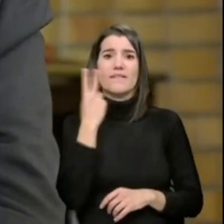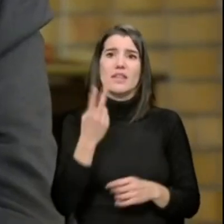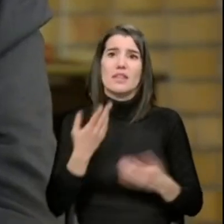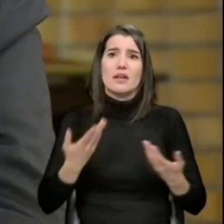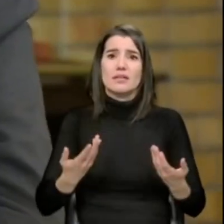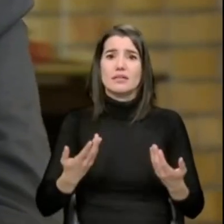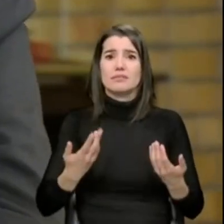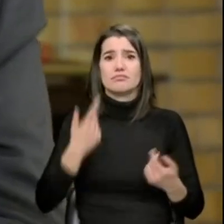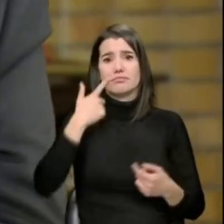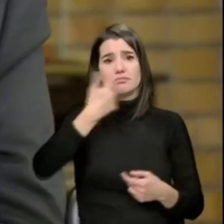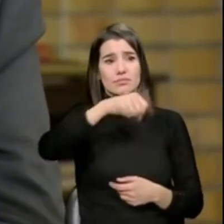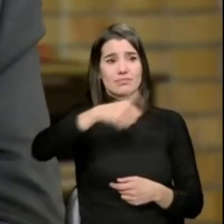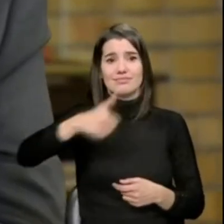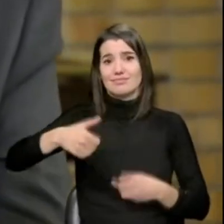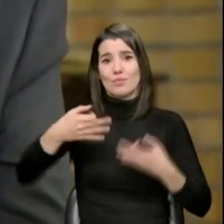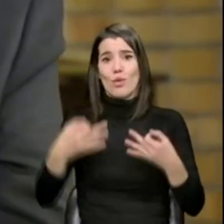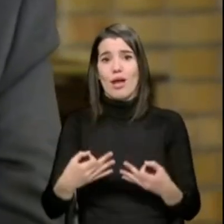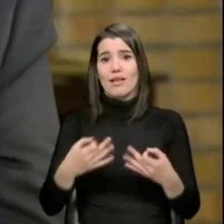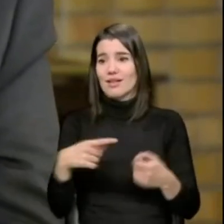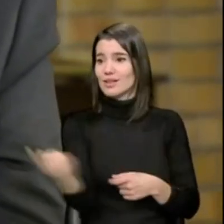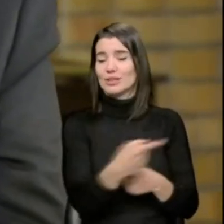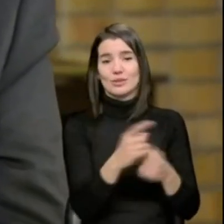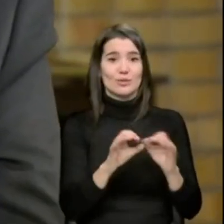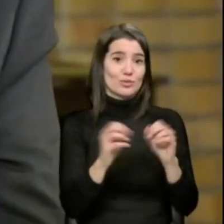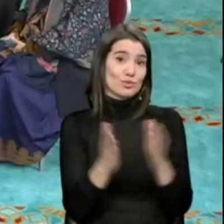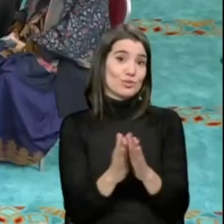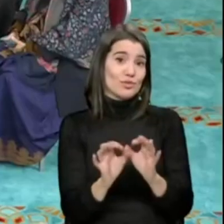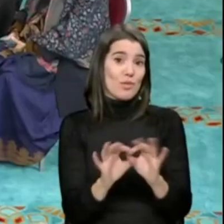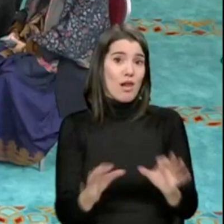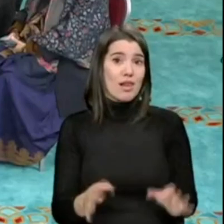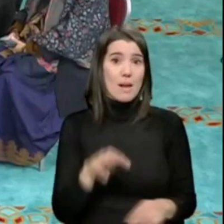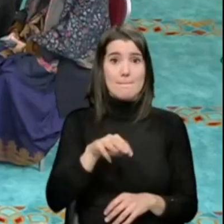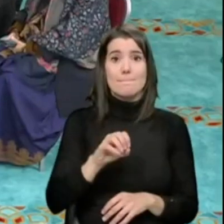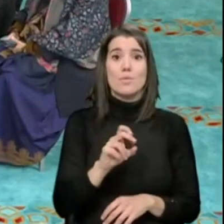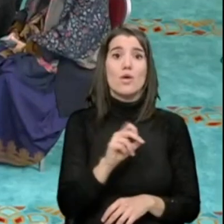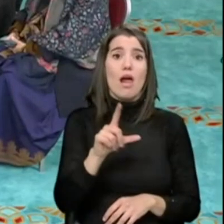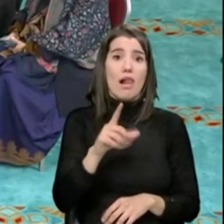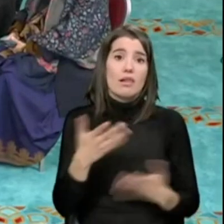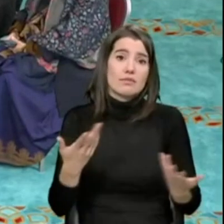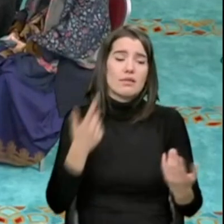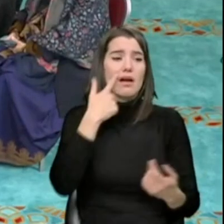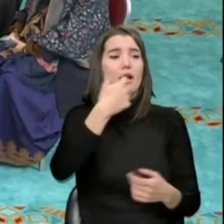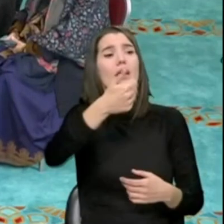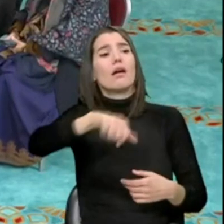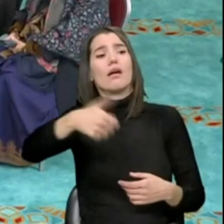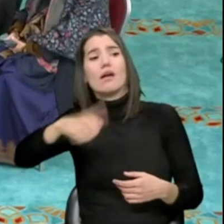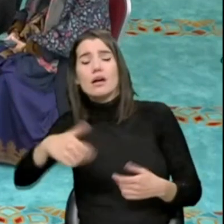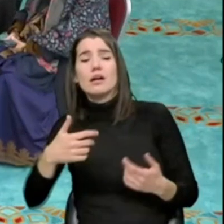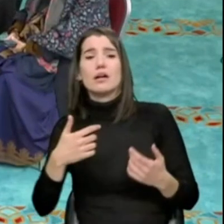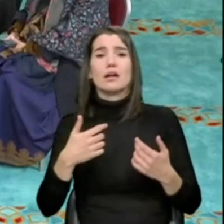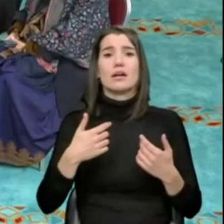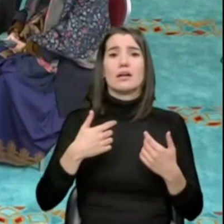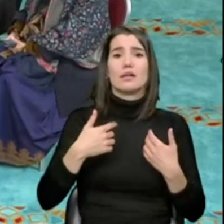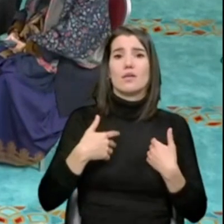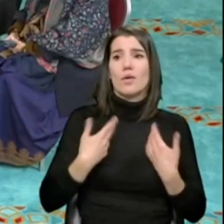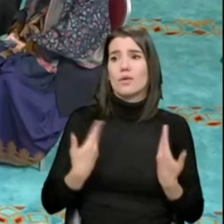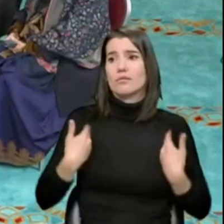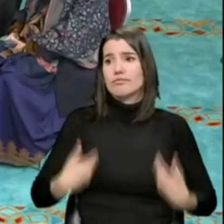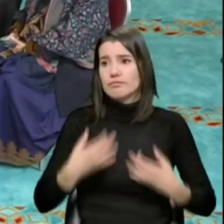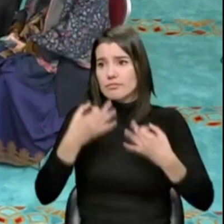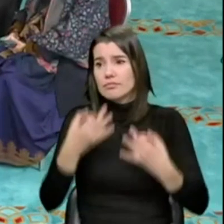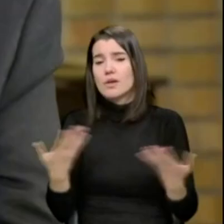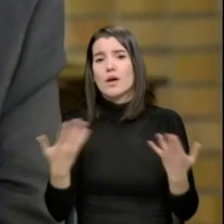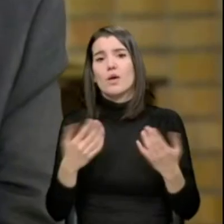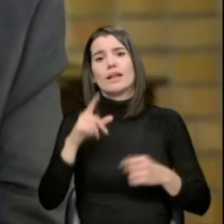quase qualquer religião, enfim, todos nós aqui temos, digamos assim, um pilar que é a vida moral e outro pilar que é a vida do culto, ou digamos